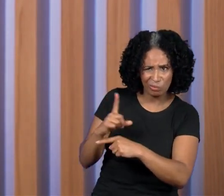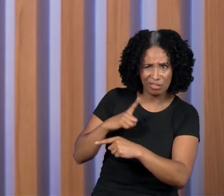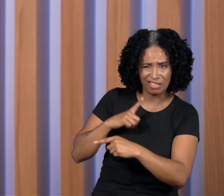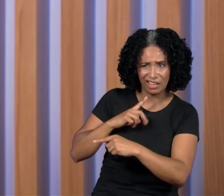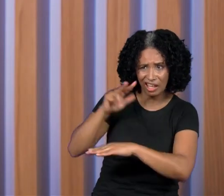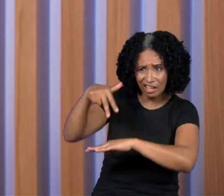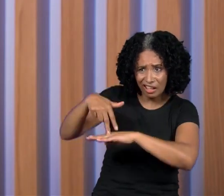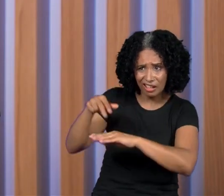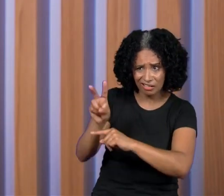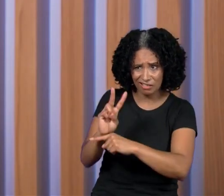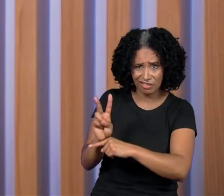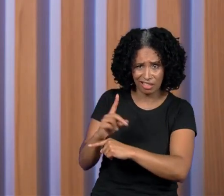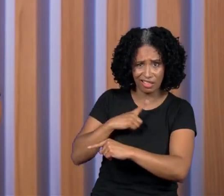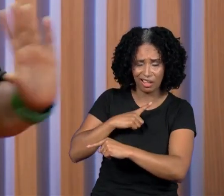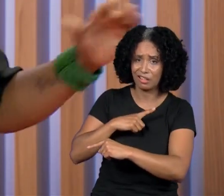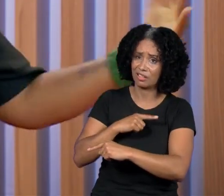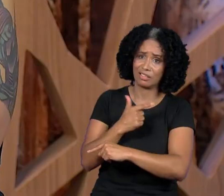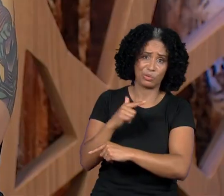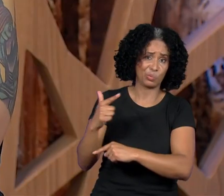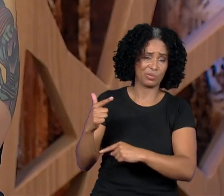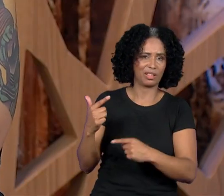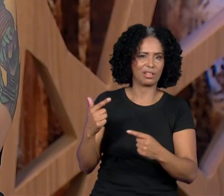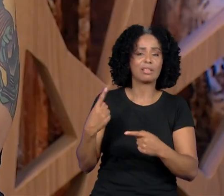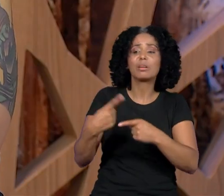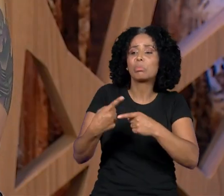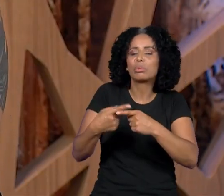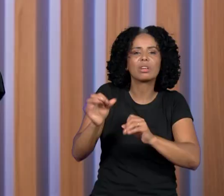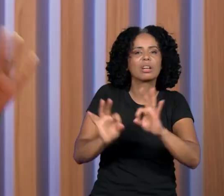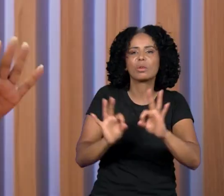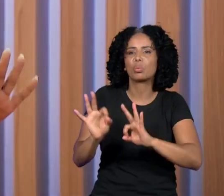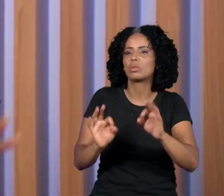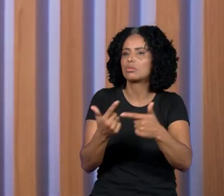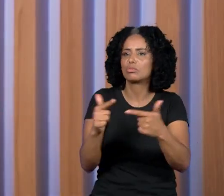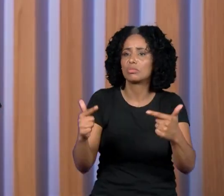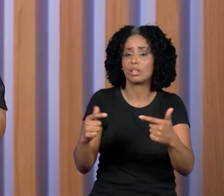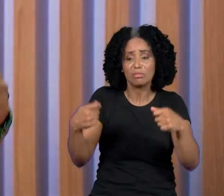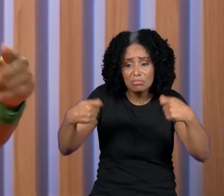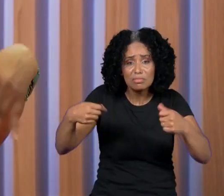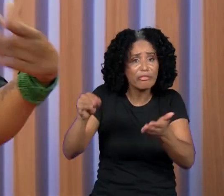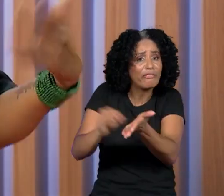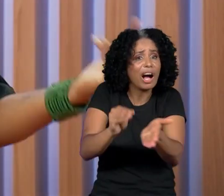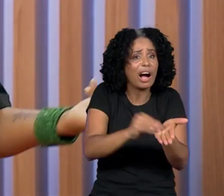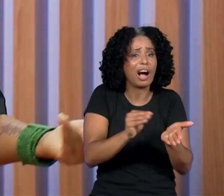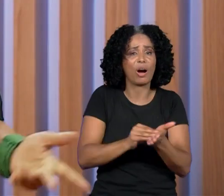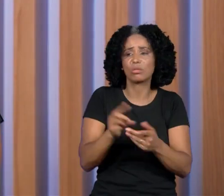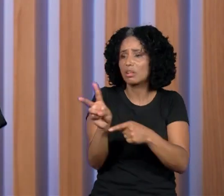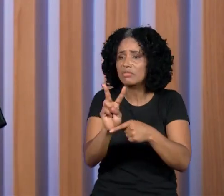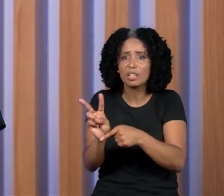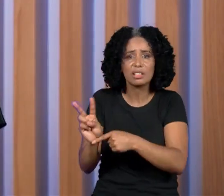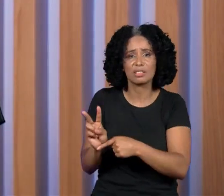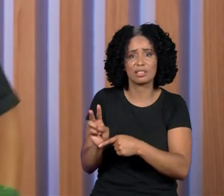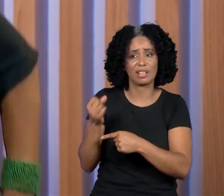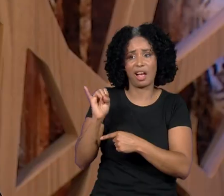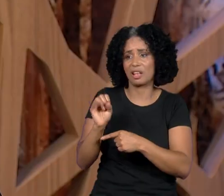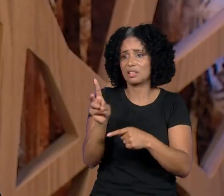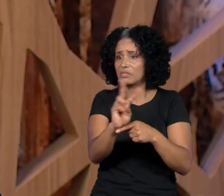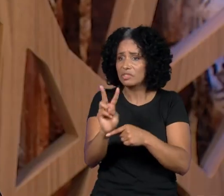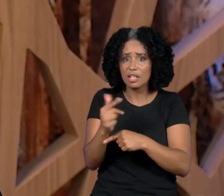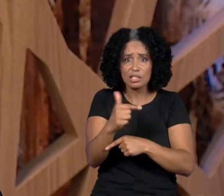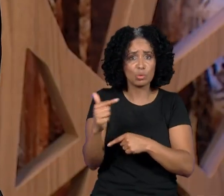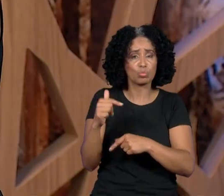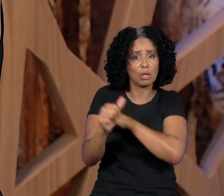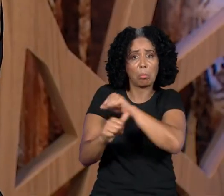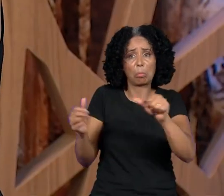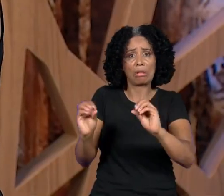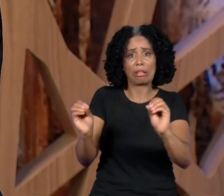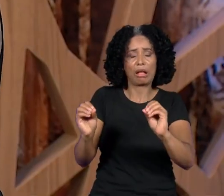isso? Não existe alguém que organiza, sabe, Verônica? Tem que ter isso, porque senão não vai mudar nada na sociedade. E a